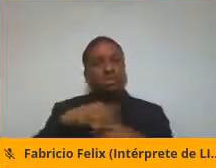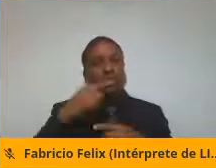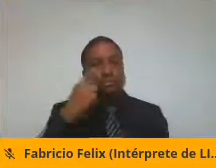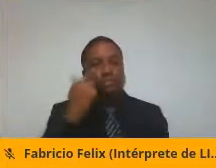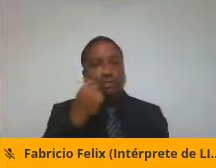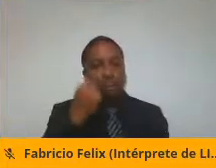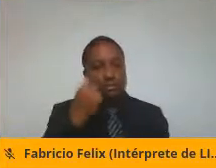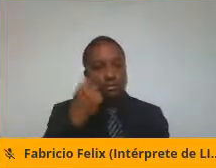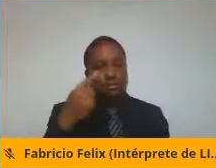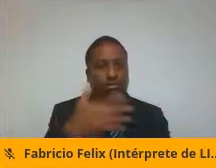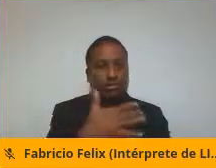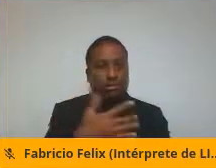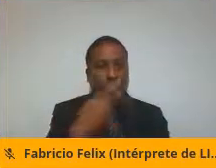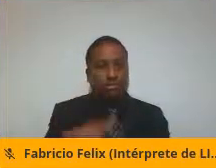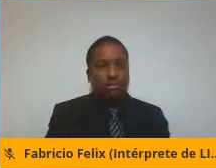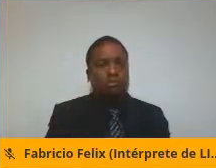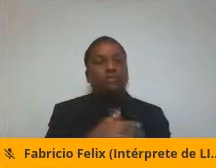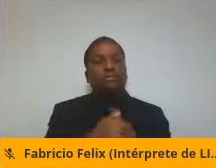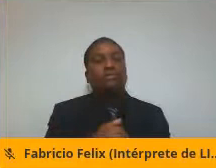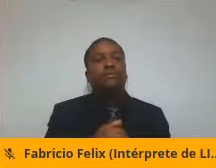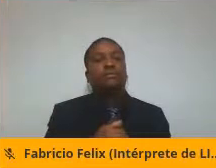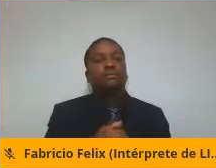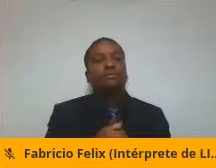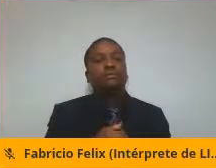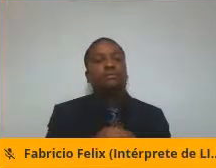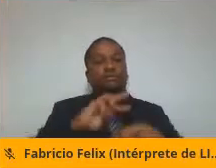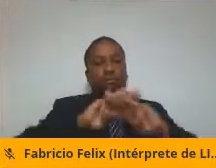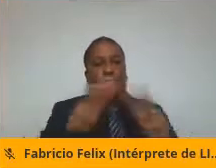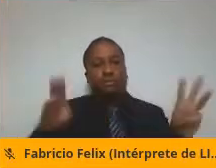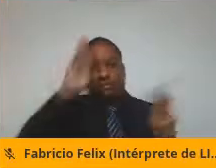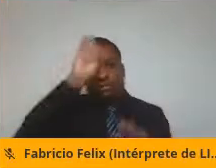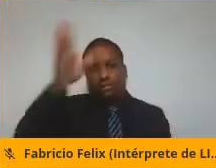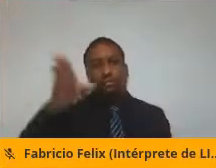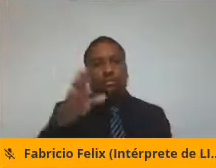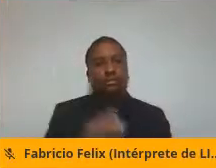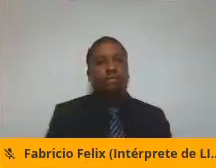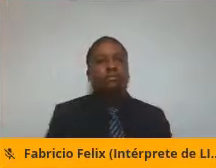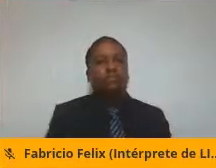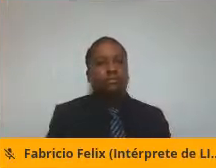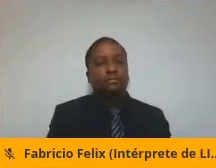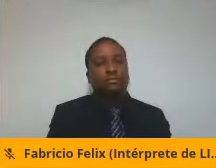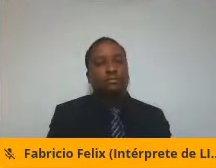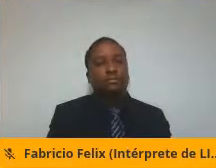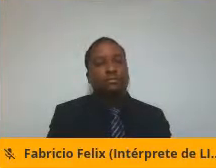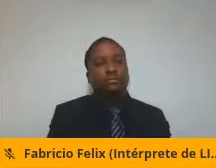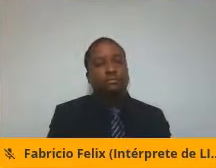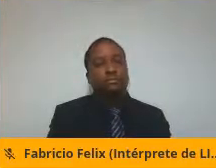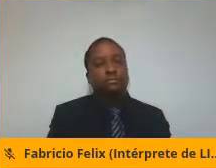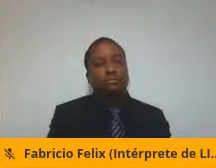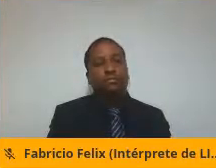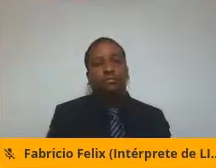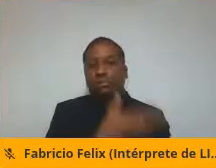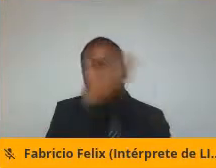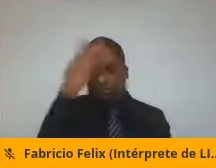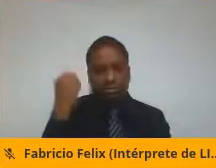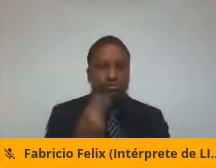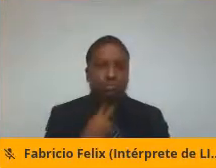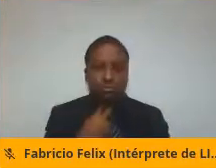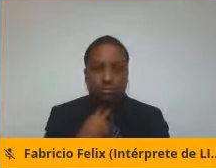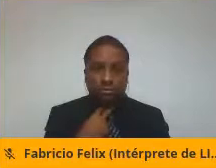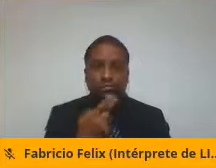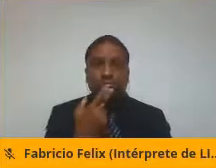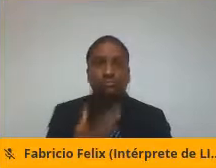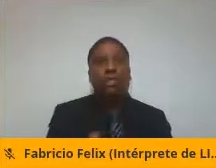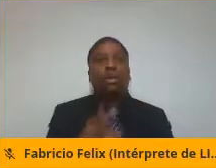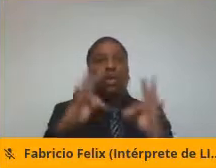de Maceió, e a deles, na página principal do site. Eu quero dizer também, eu não posso esquecer de dizer, que todas as